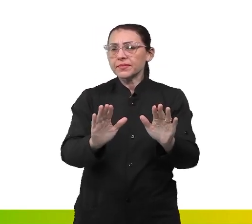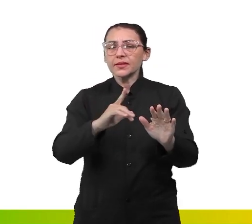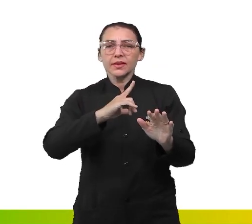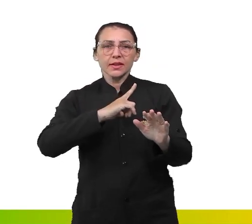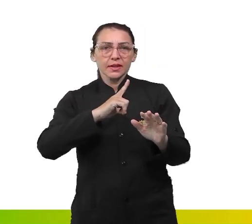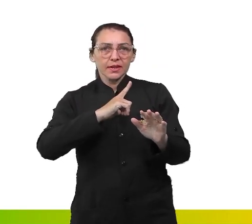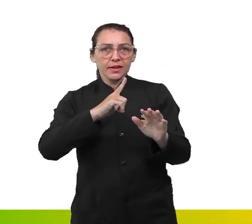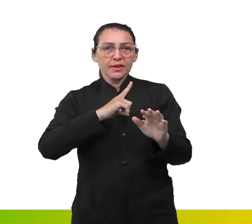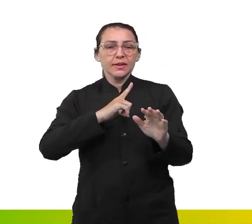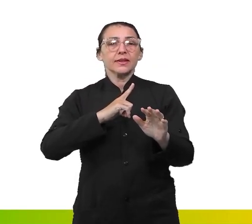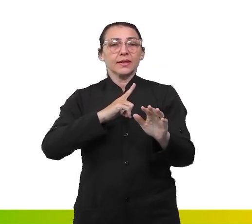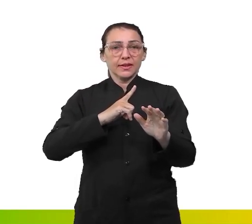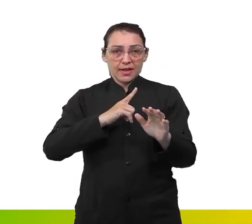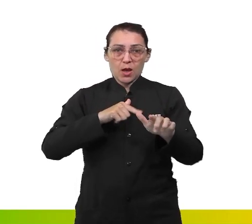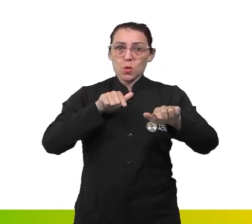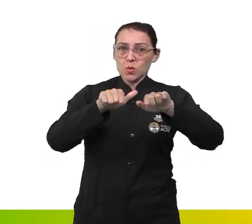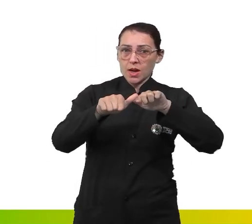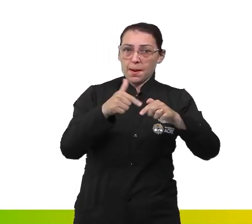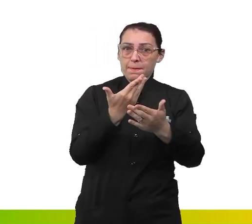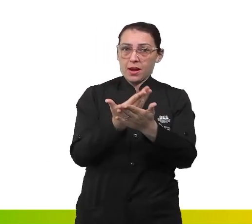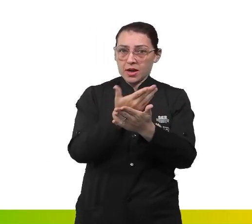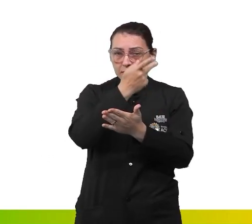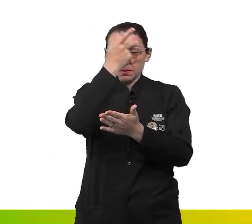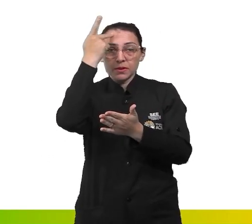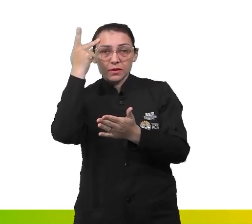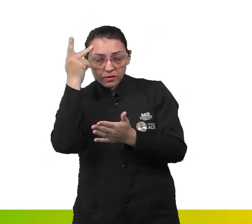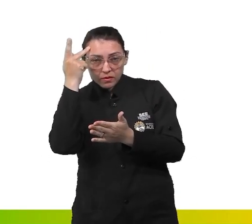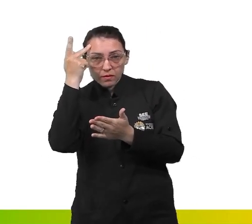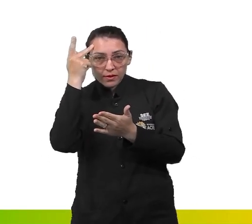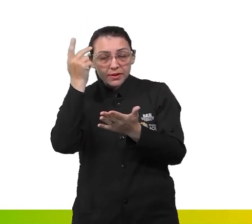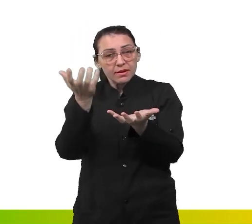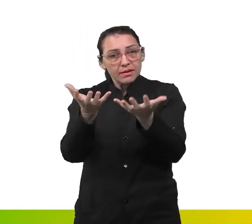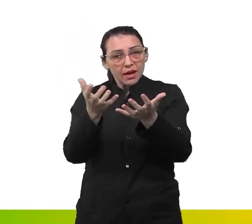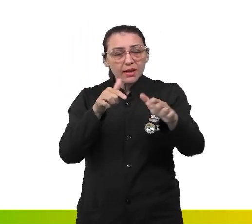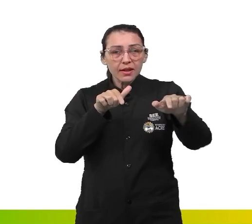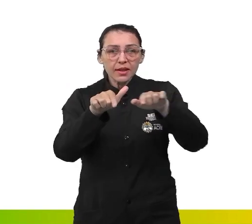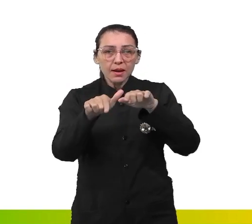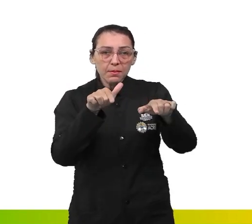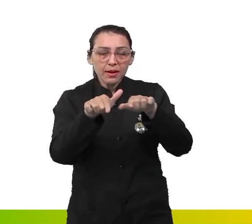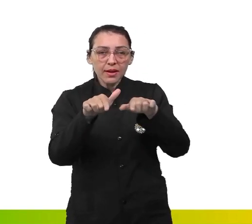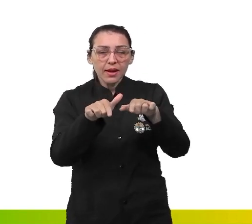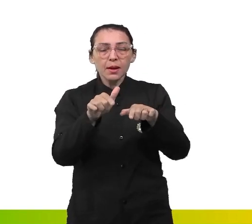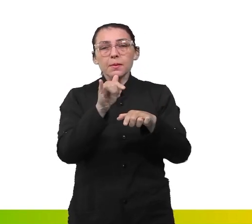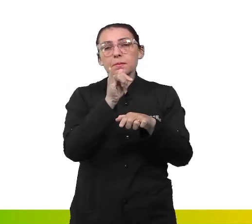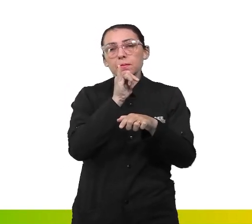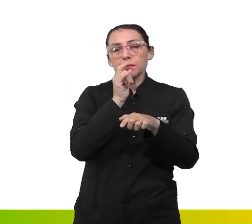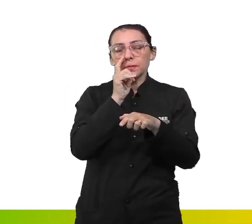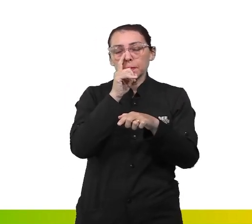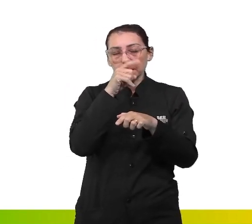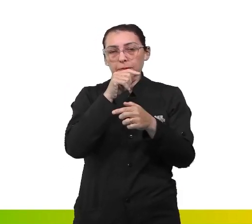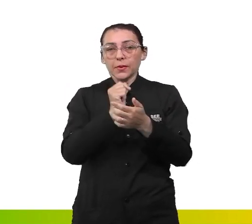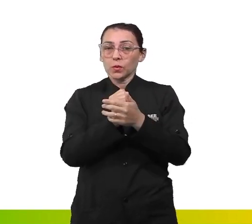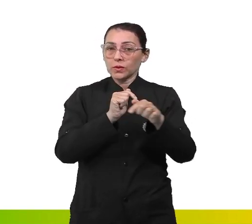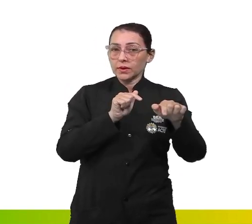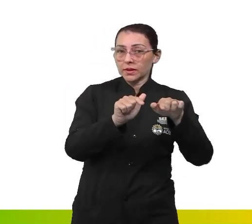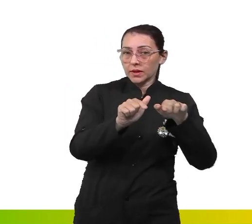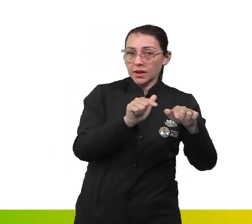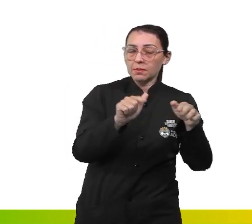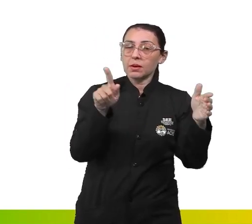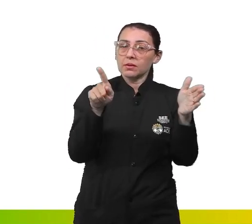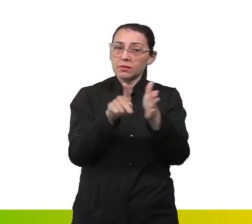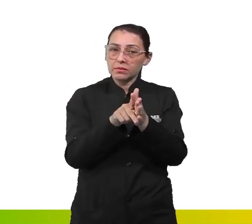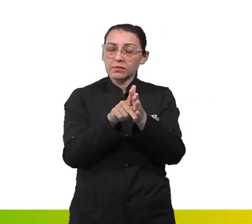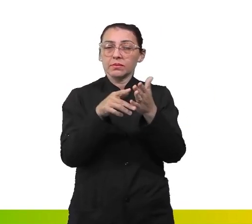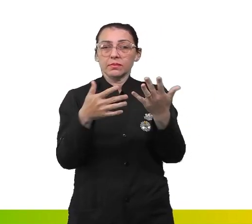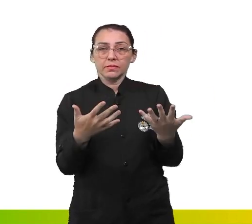há uma mão de obra que está disposta a absorver, digamos assim, o trabalho